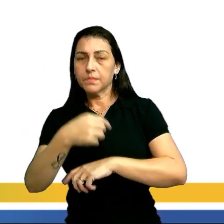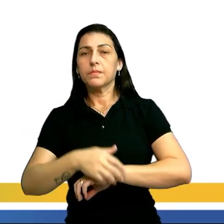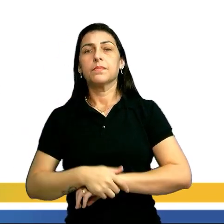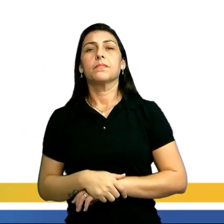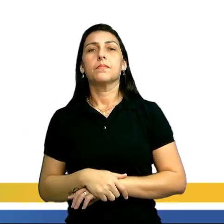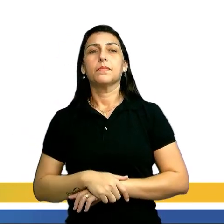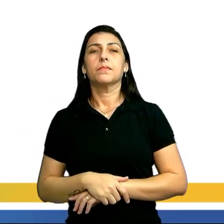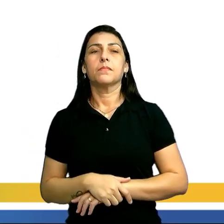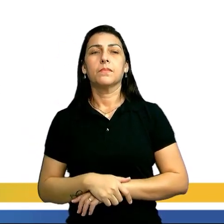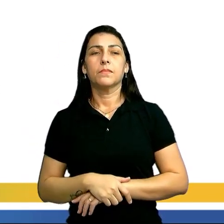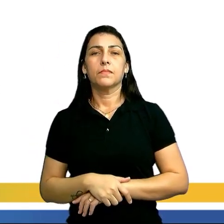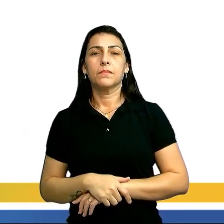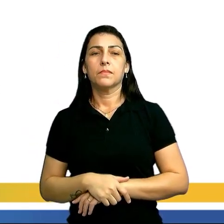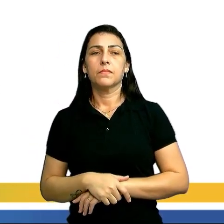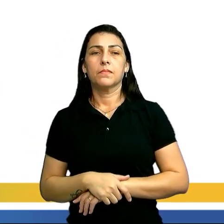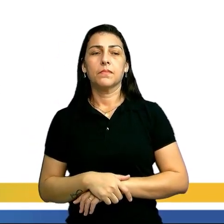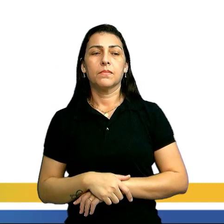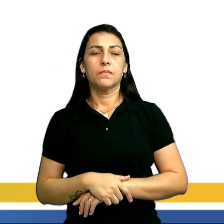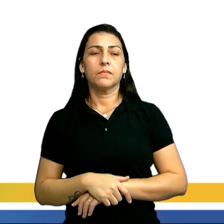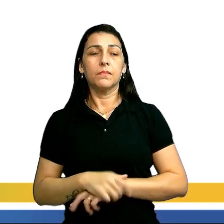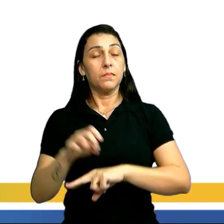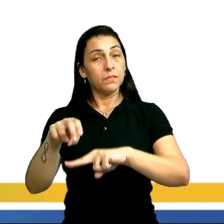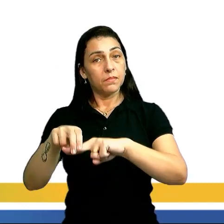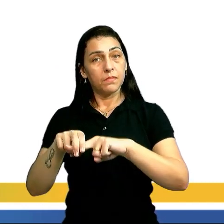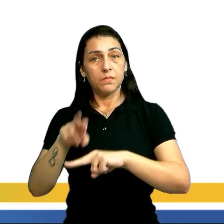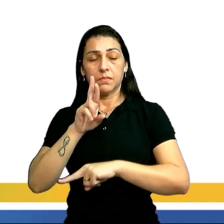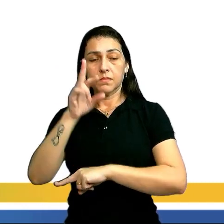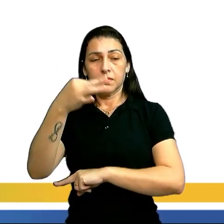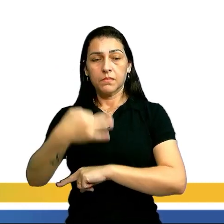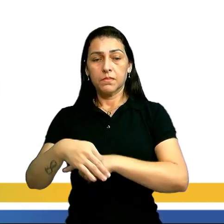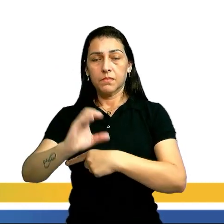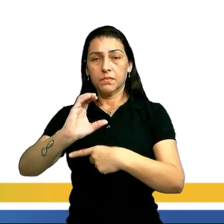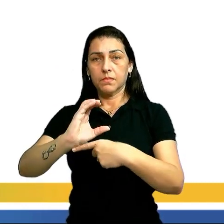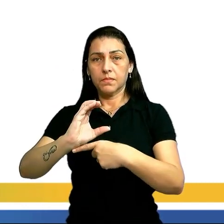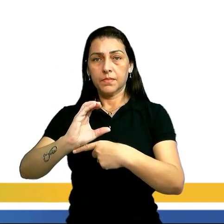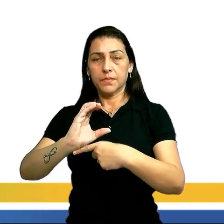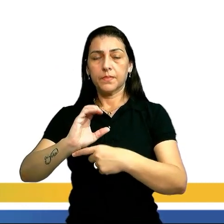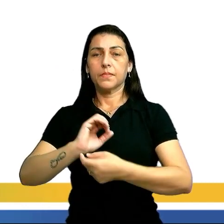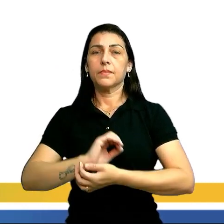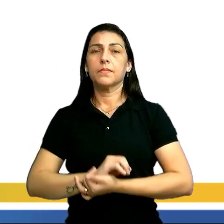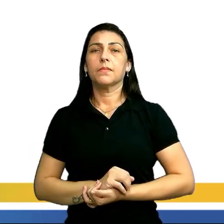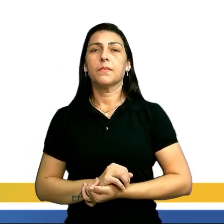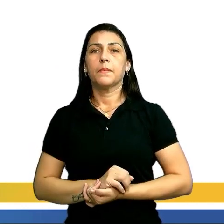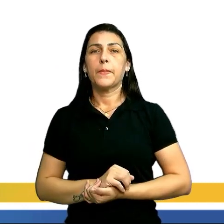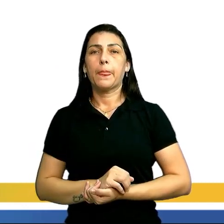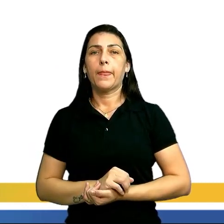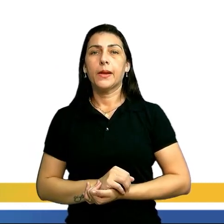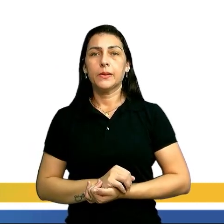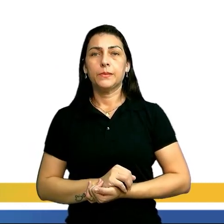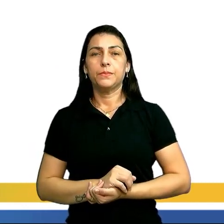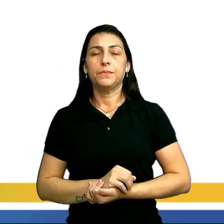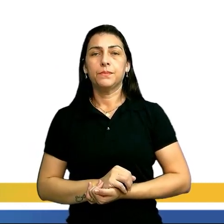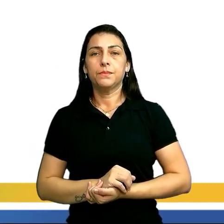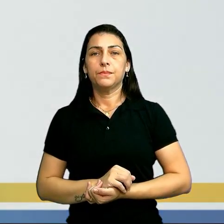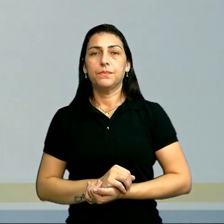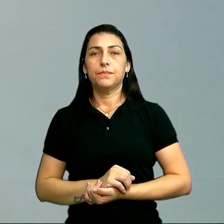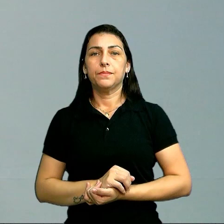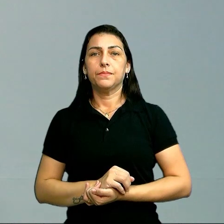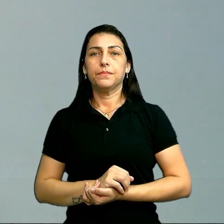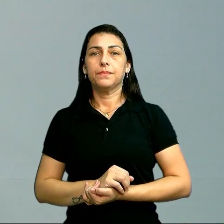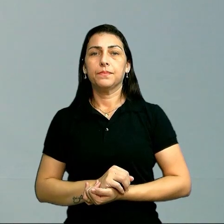27,5 horas. Portanto, aí a nossa alternativa correta é a letra C.